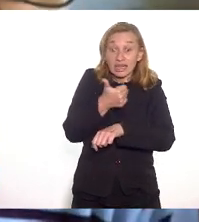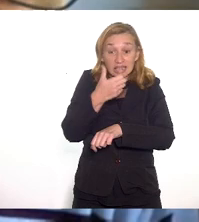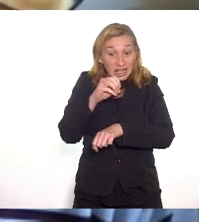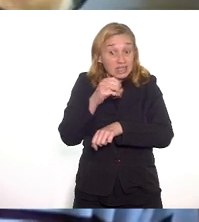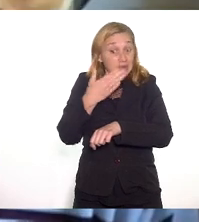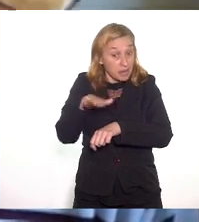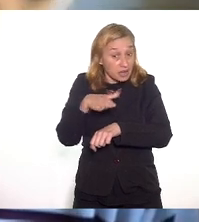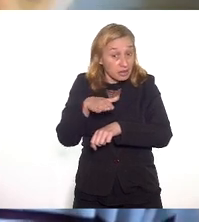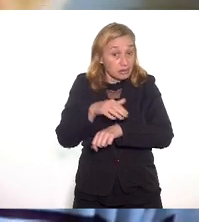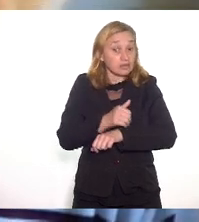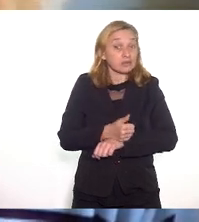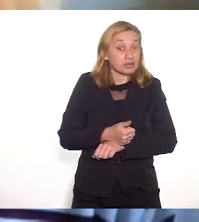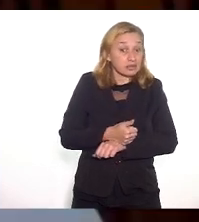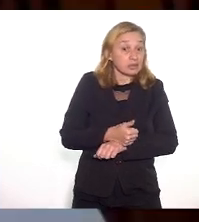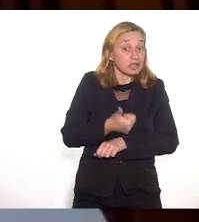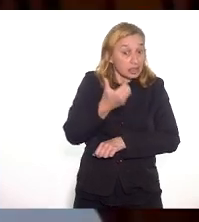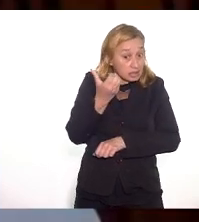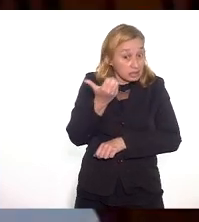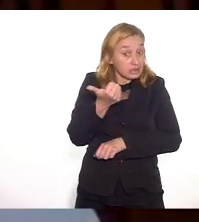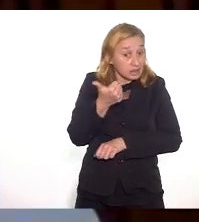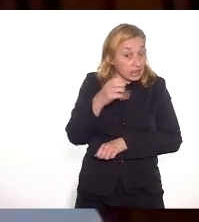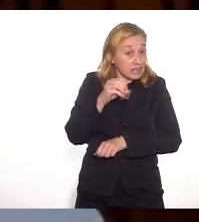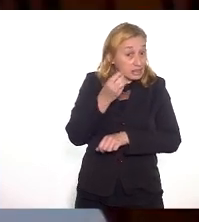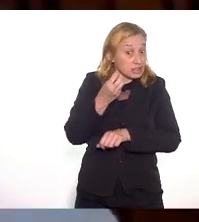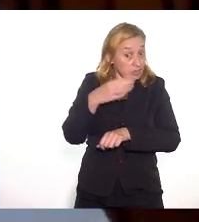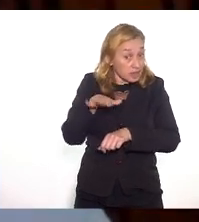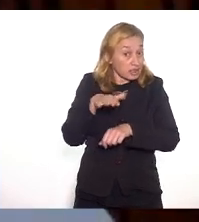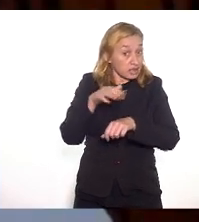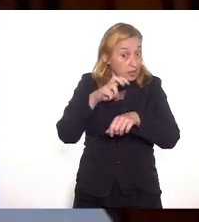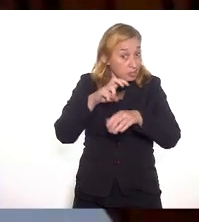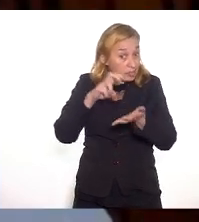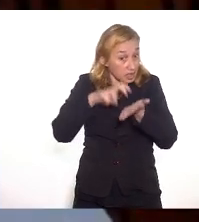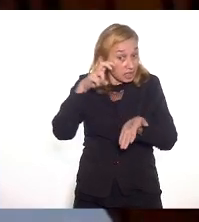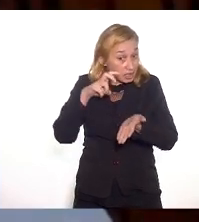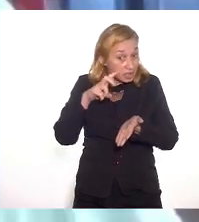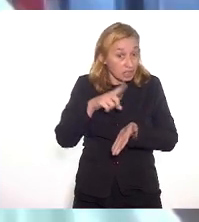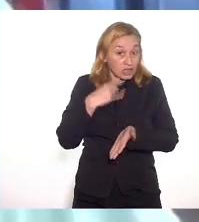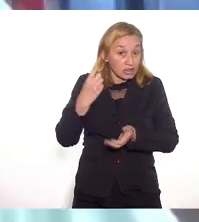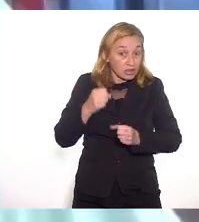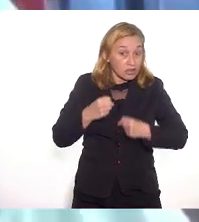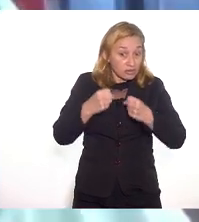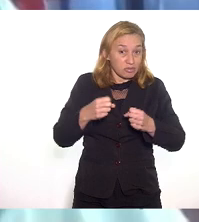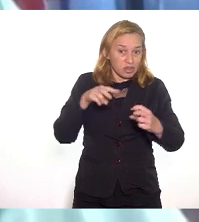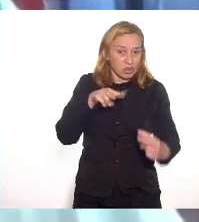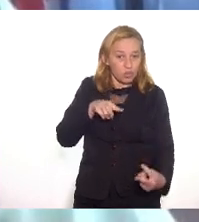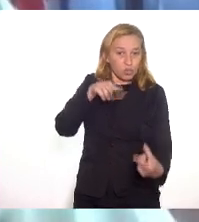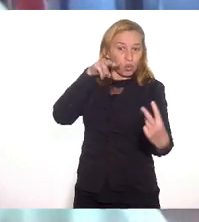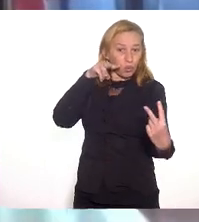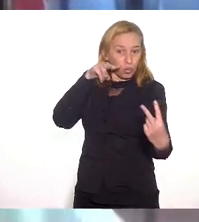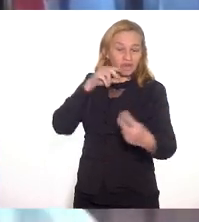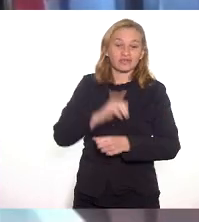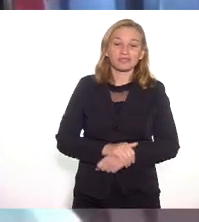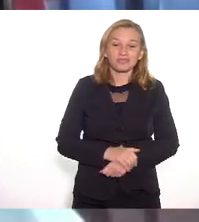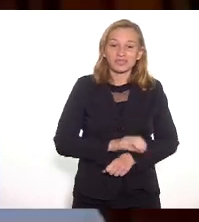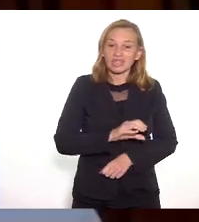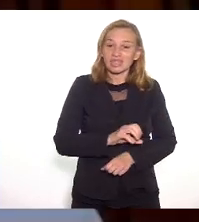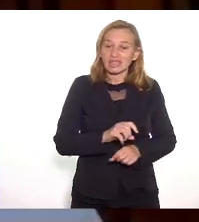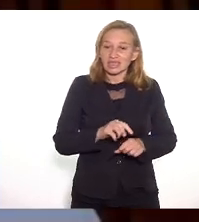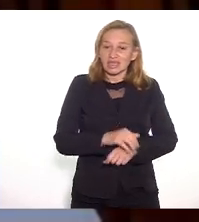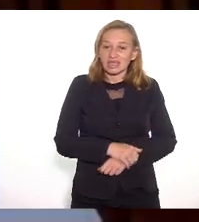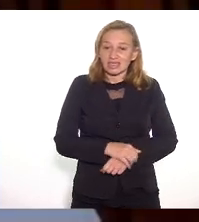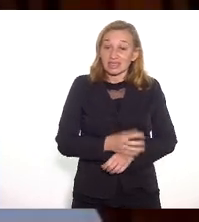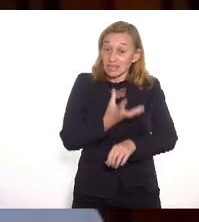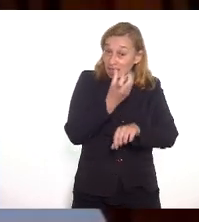10h30. 10h30 da manhã. Okay? E nós aqui firmes no online. Na sala da CCJ